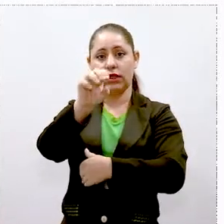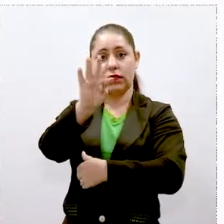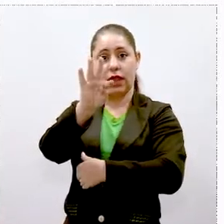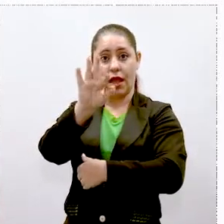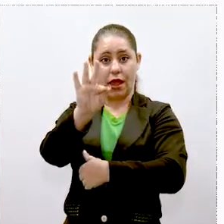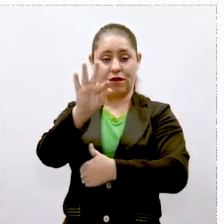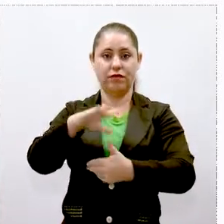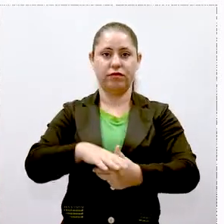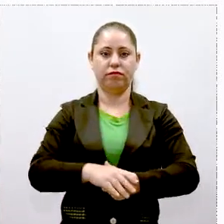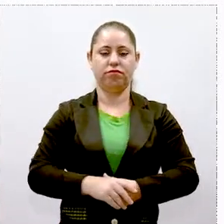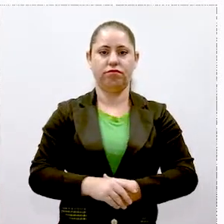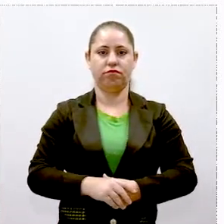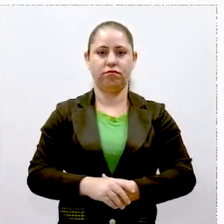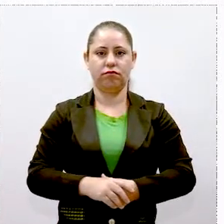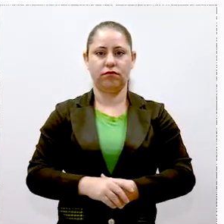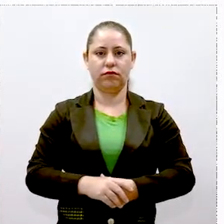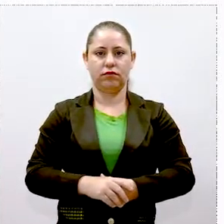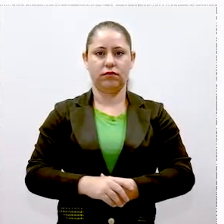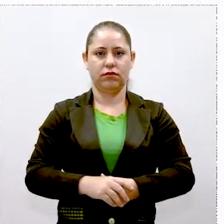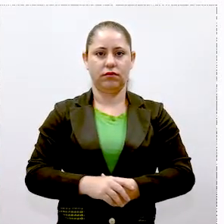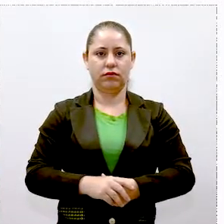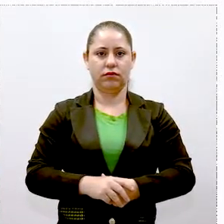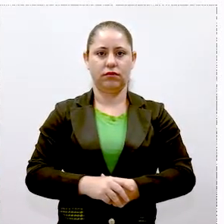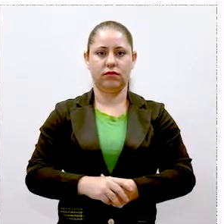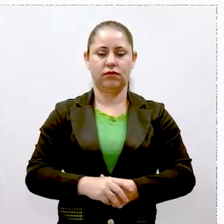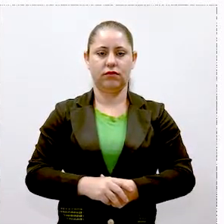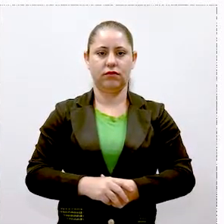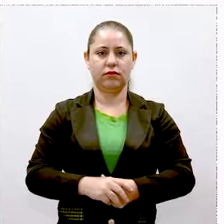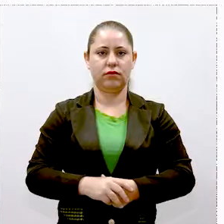Supremo Tribunal Federal.